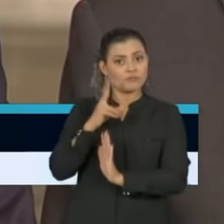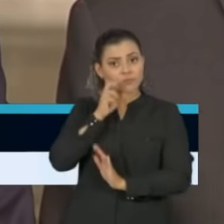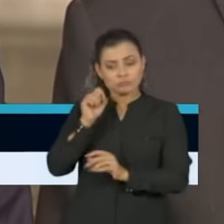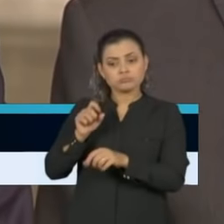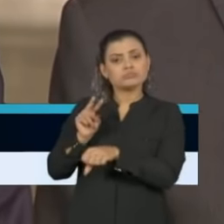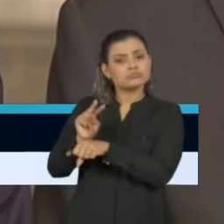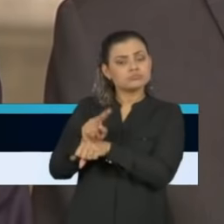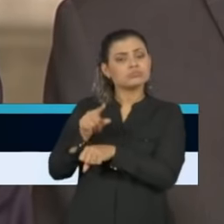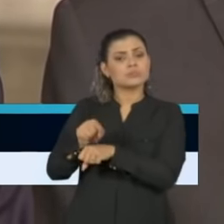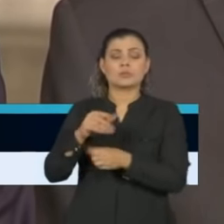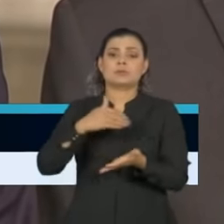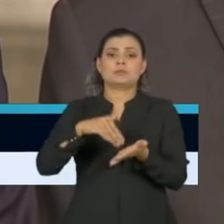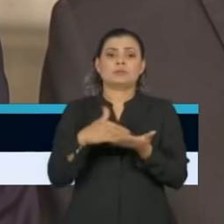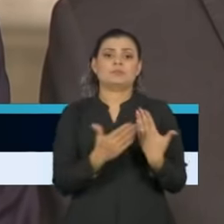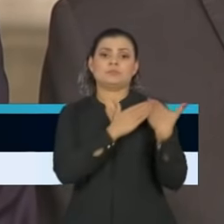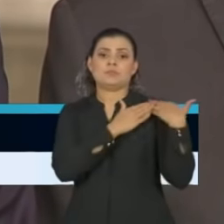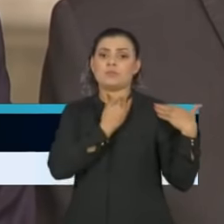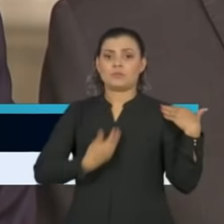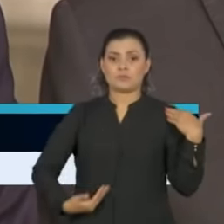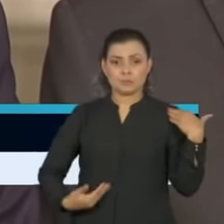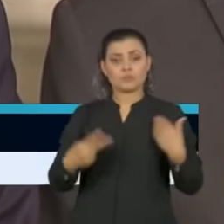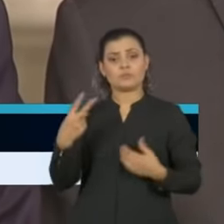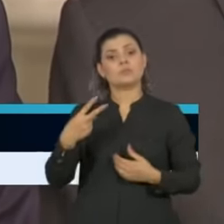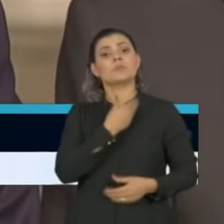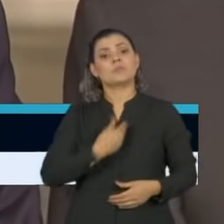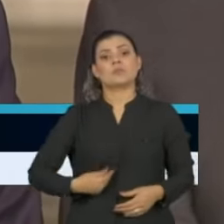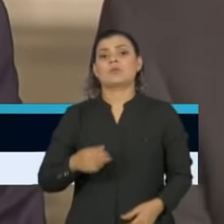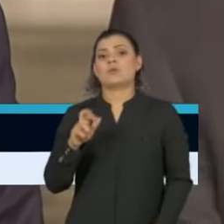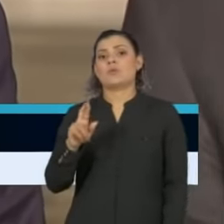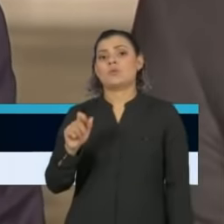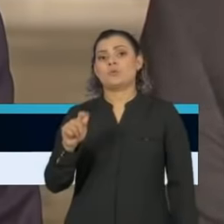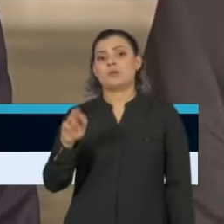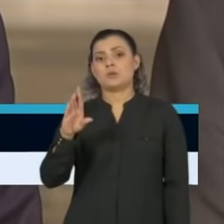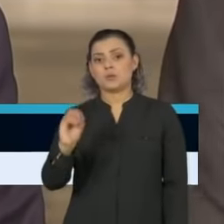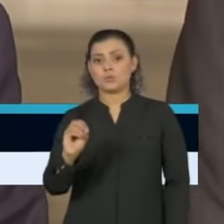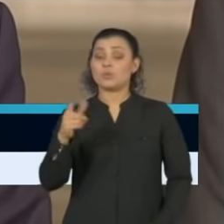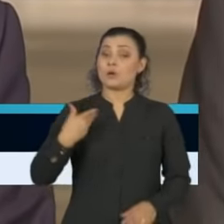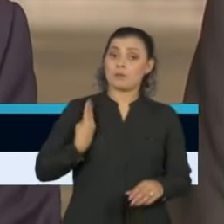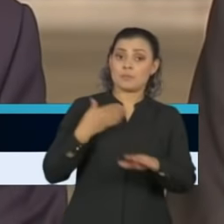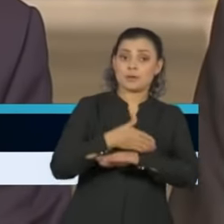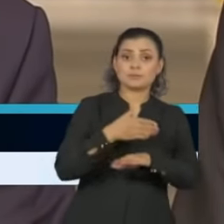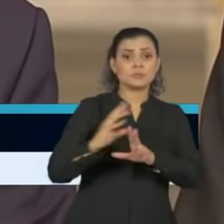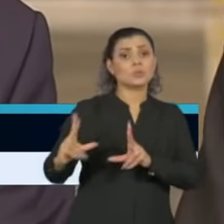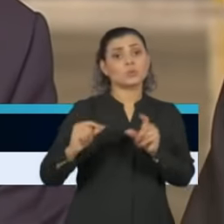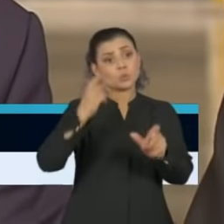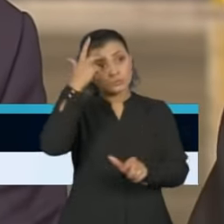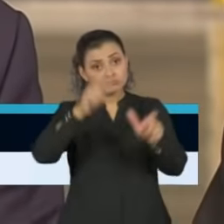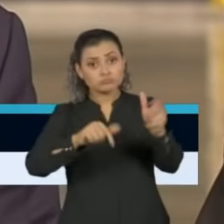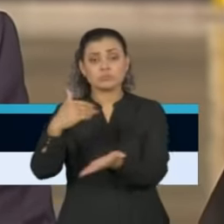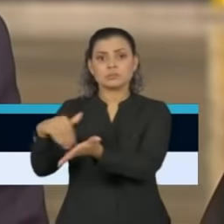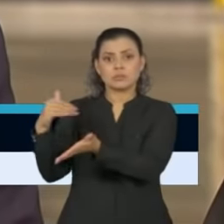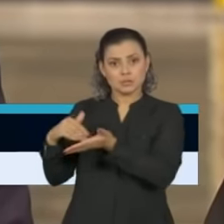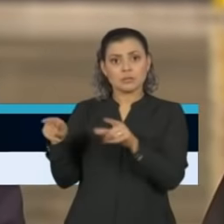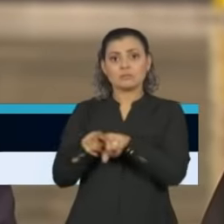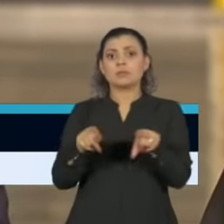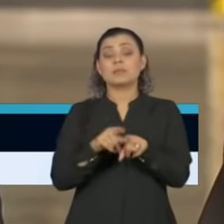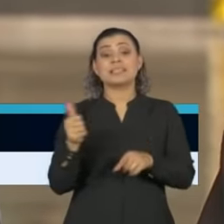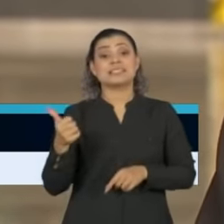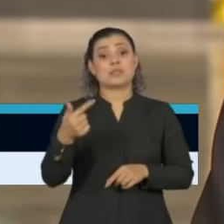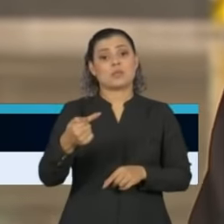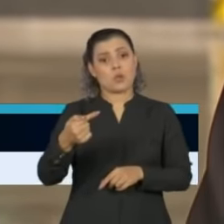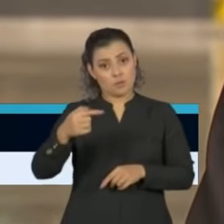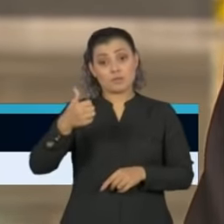será presidido pelo secretário de governo e vice-governador Rodrigo Garcia, com a participação de todos os secretários, 19